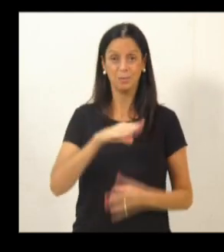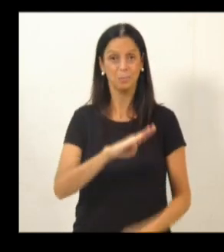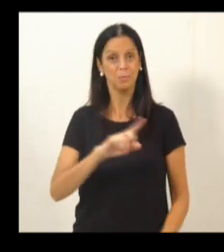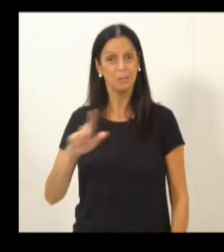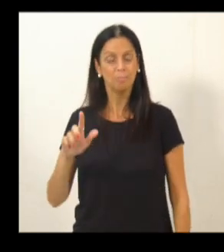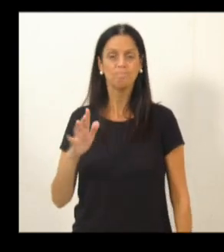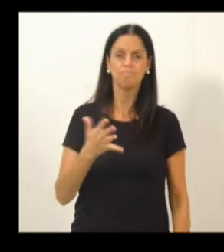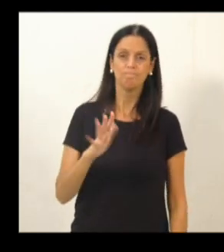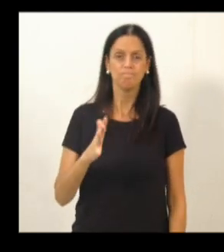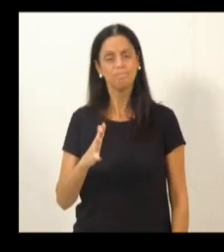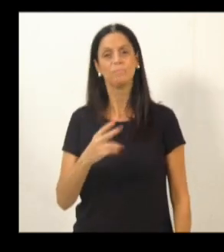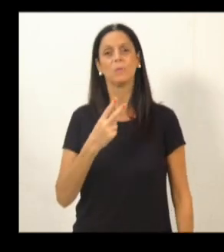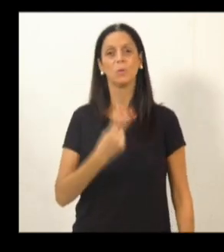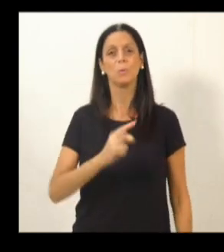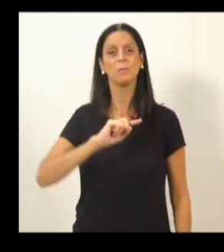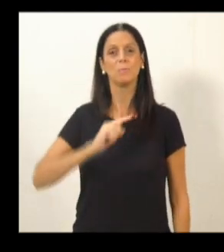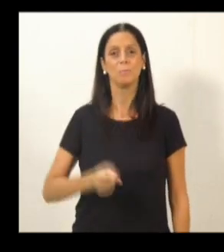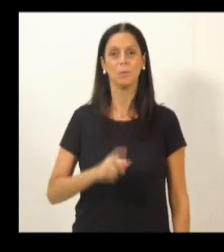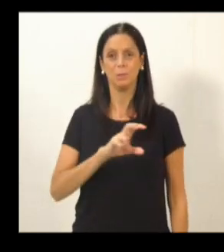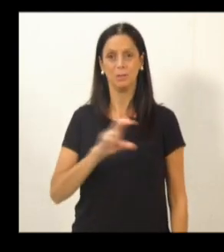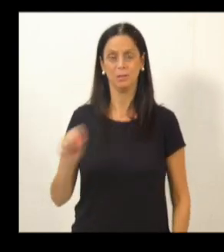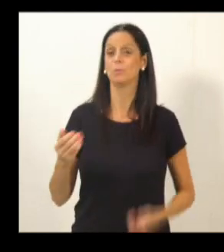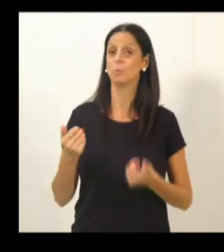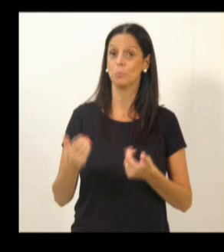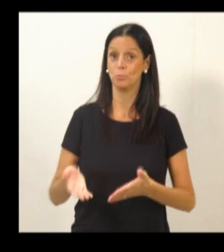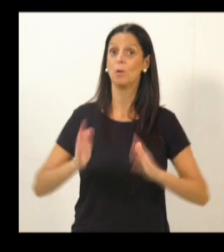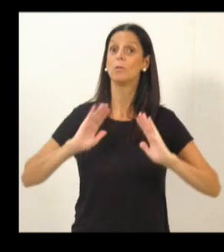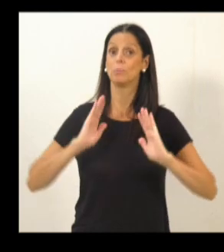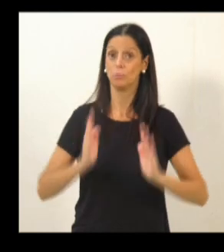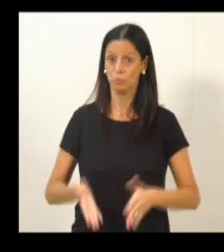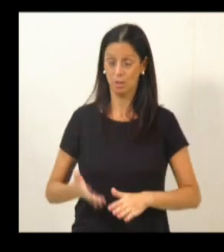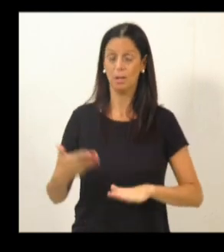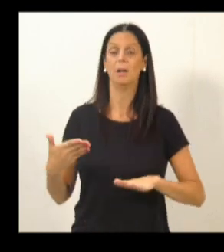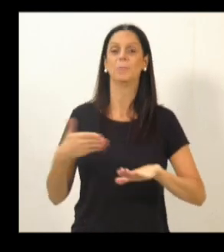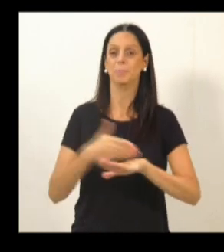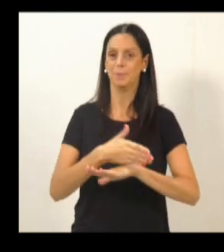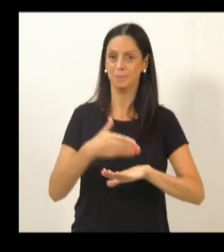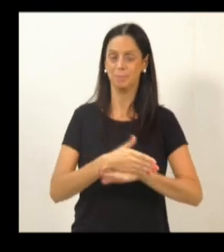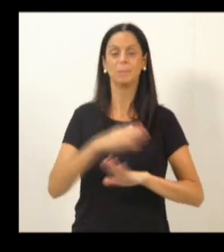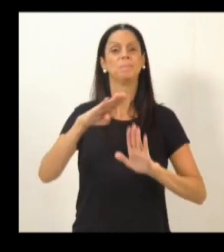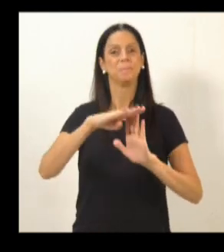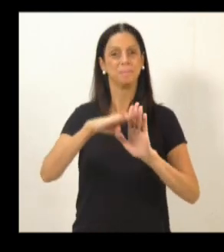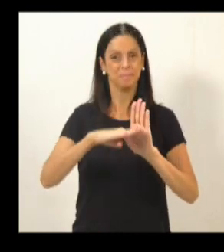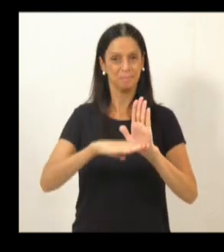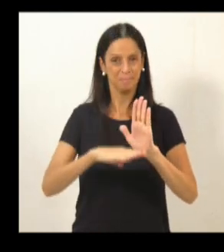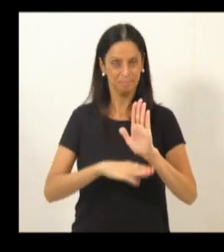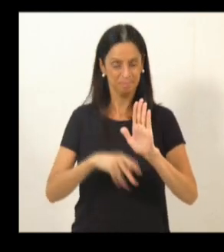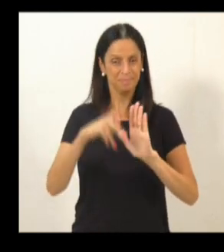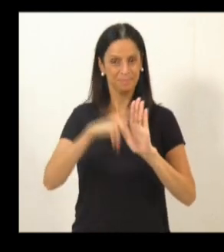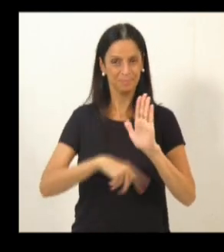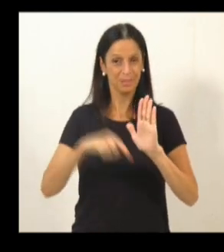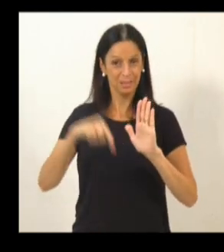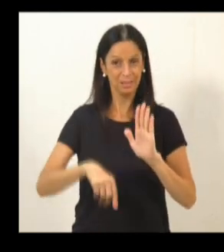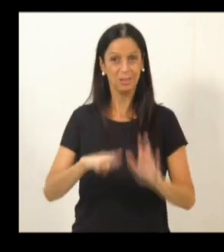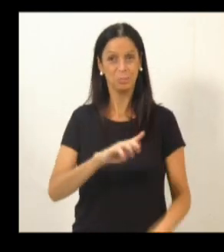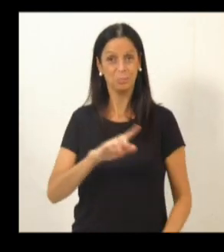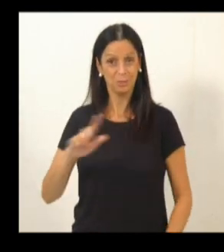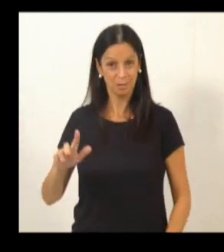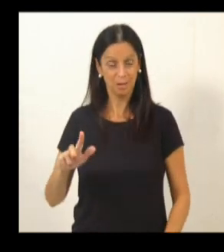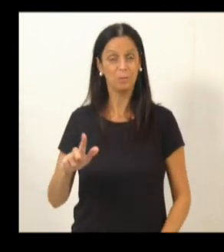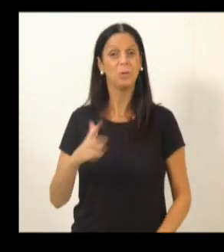Aproximadamente 2.500 jovens já passaram pelo nosso programa aqui em Blumenau e os